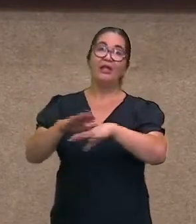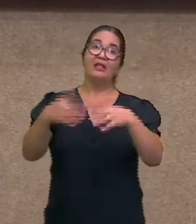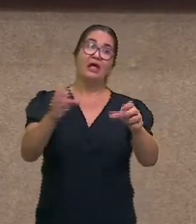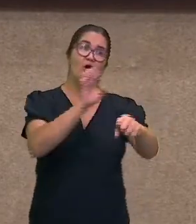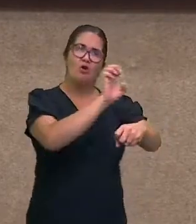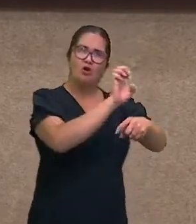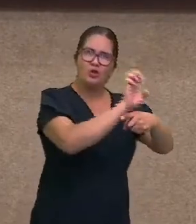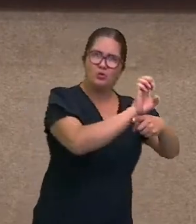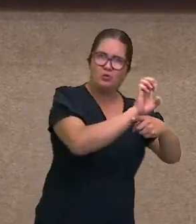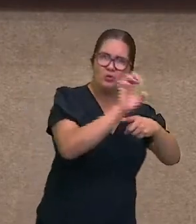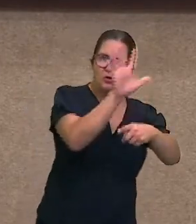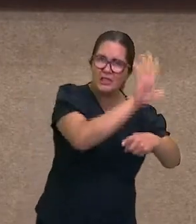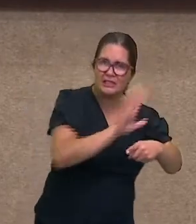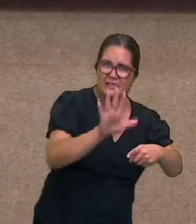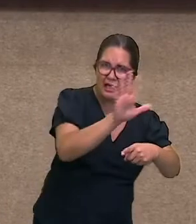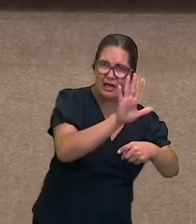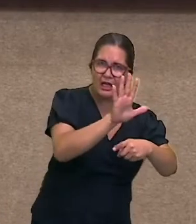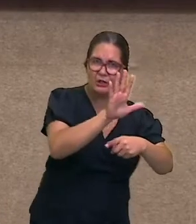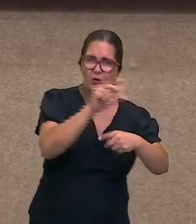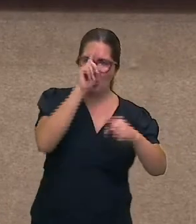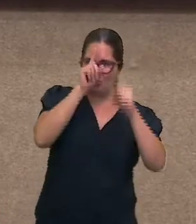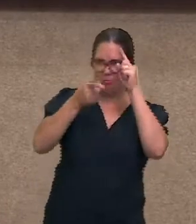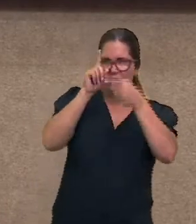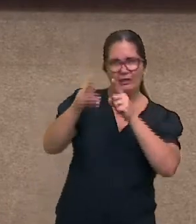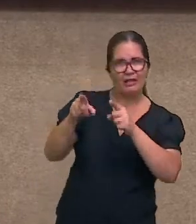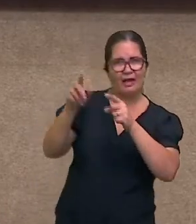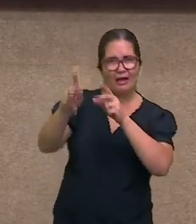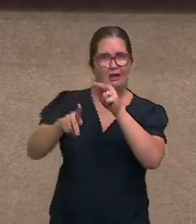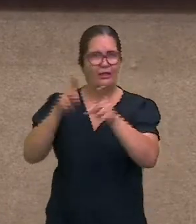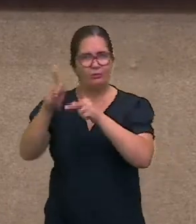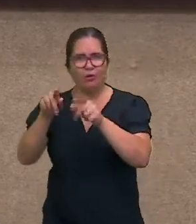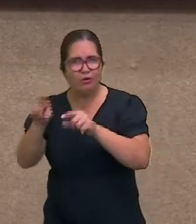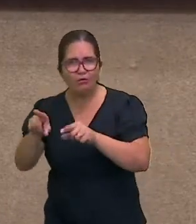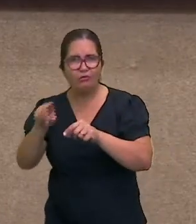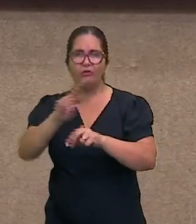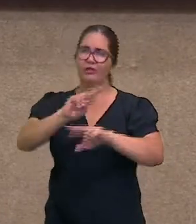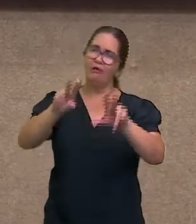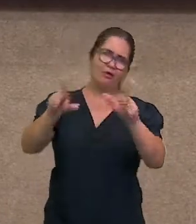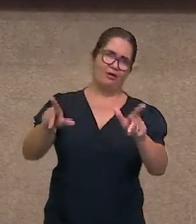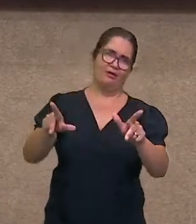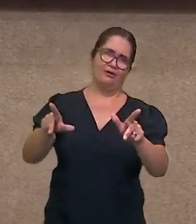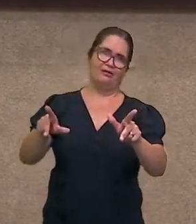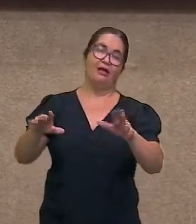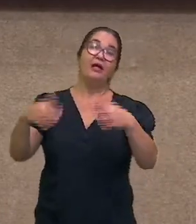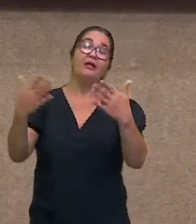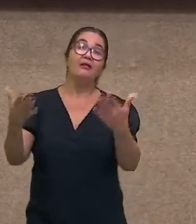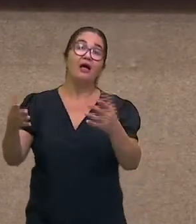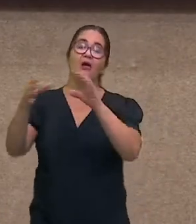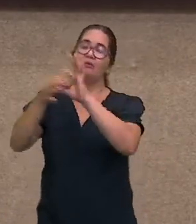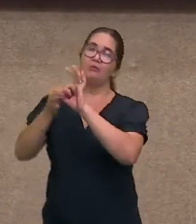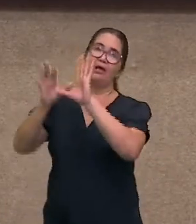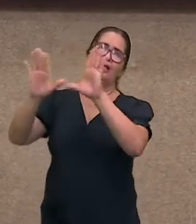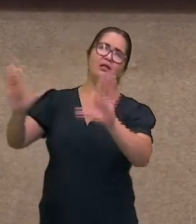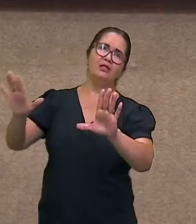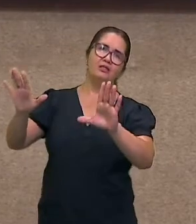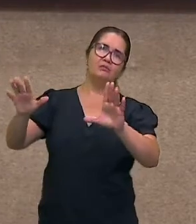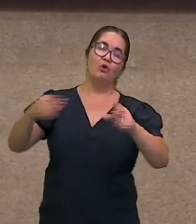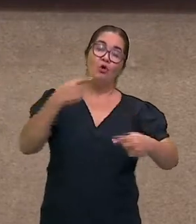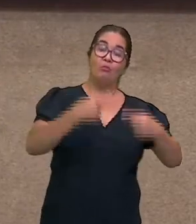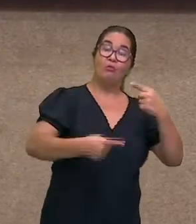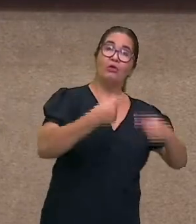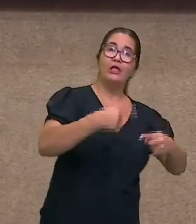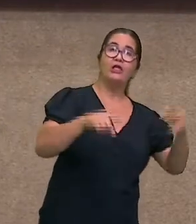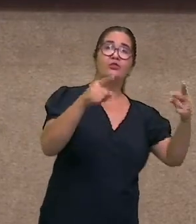O liberalismo clássico, ele pode ser dividido em dois: liberalismo político e